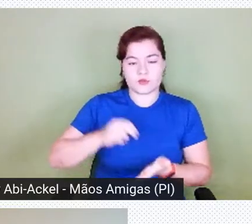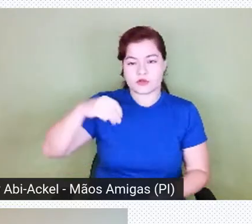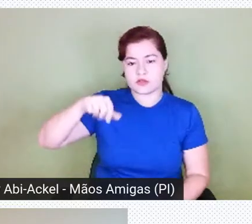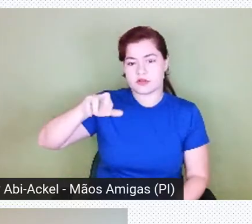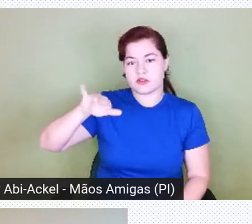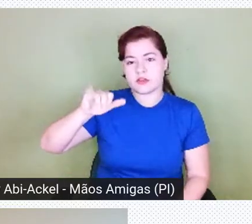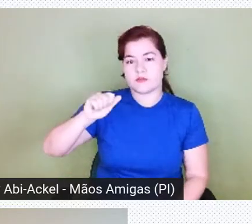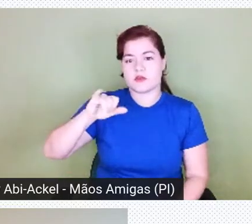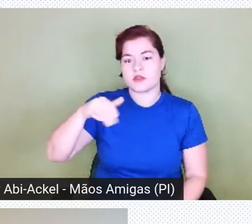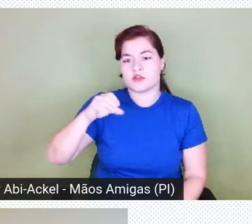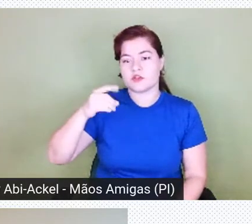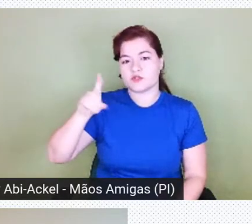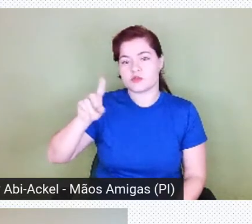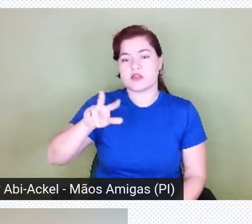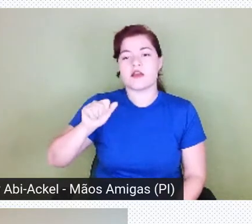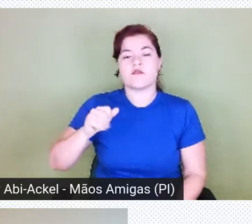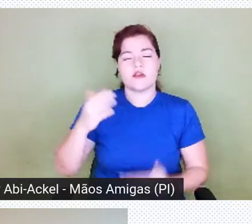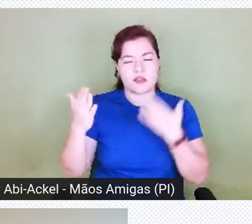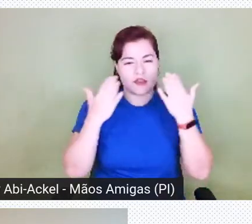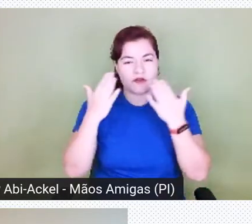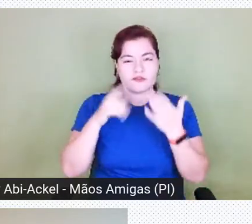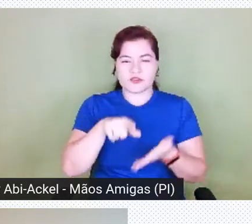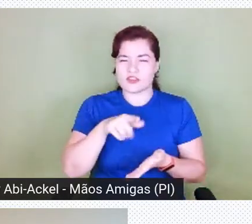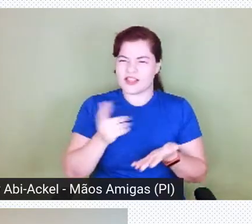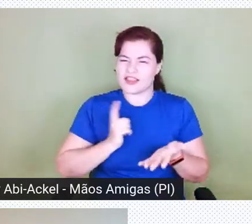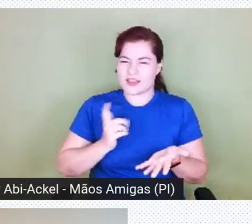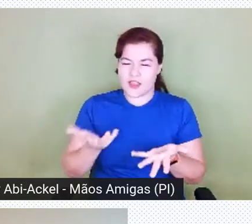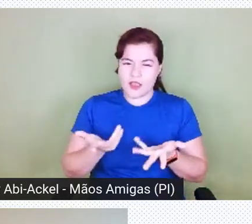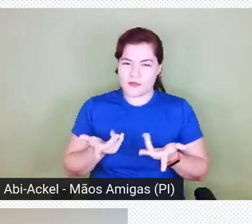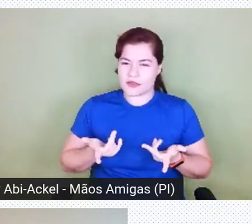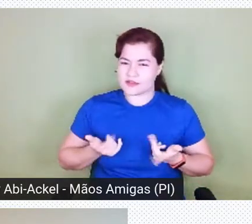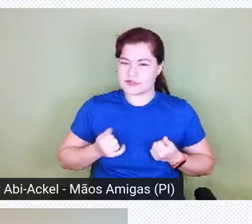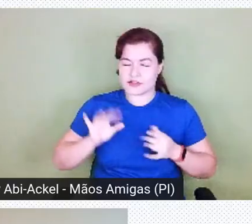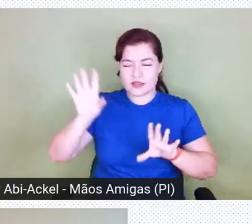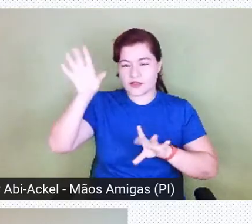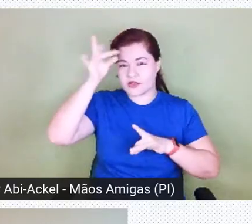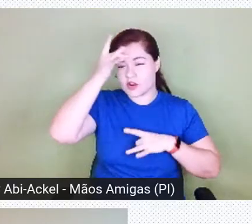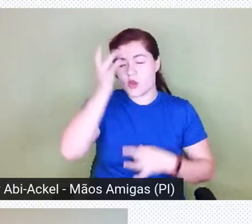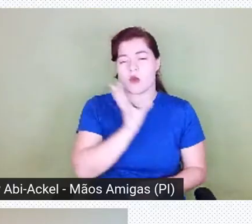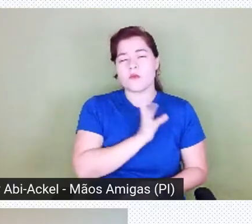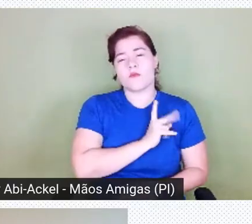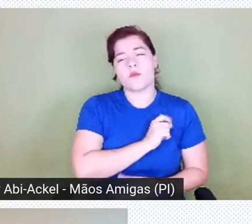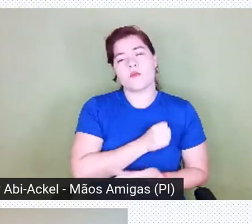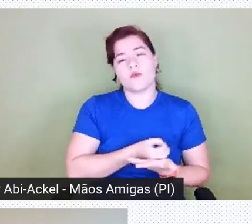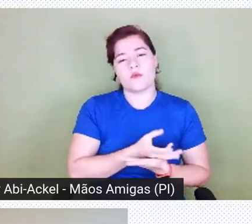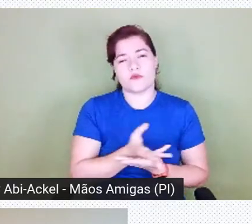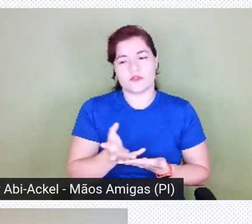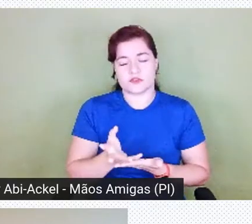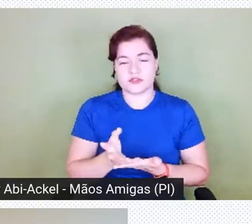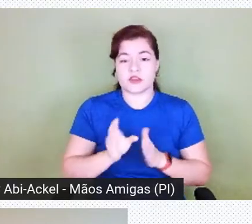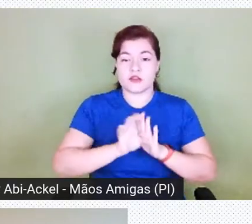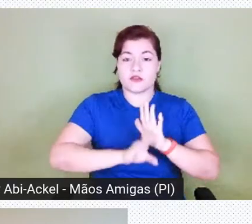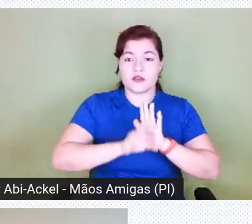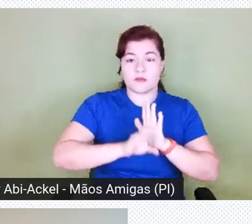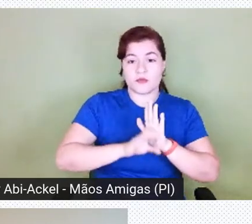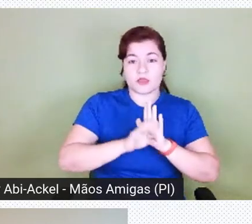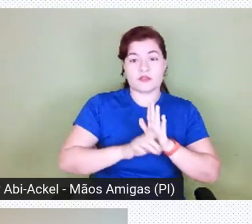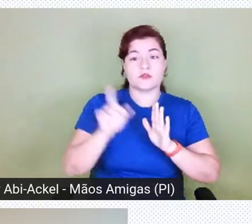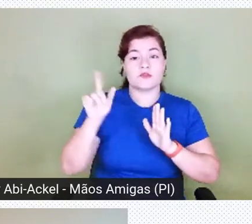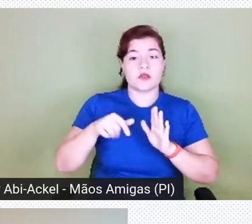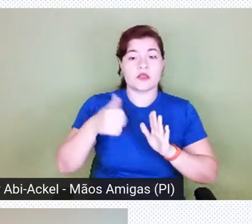né, com a sua capacidade de interpretar com tanto amor o Evangelho, o capítulo será